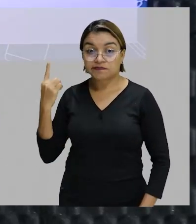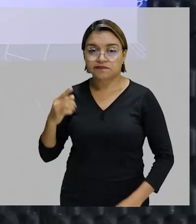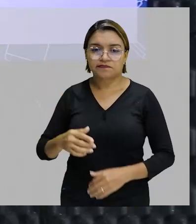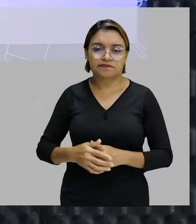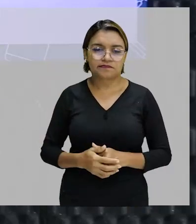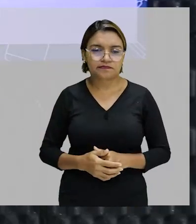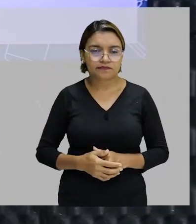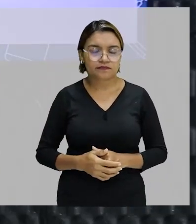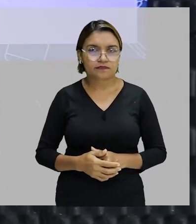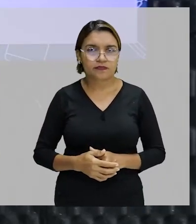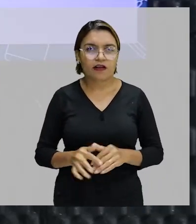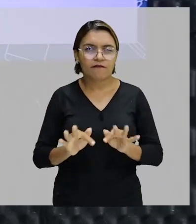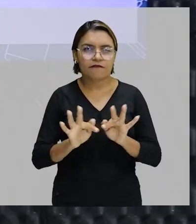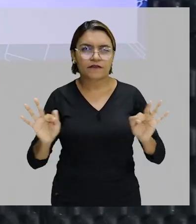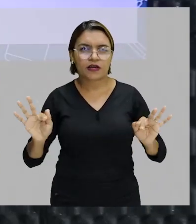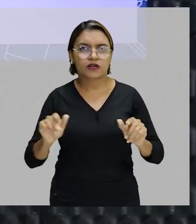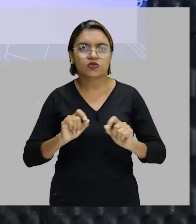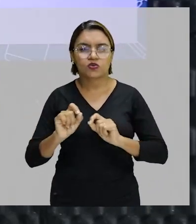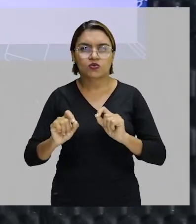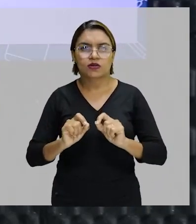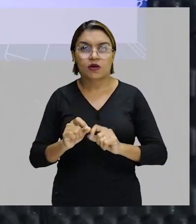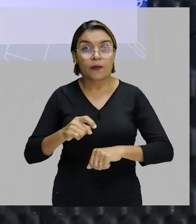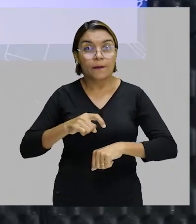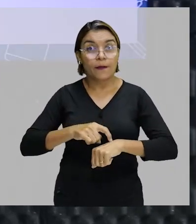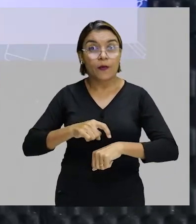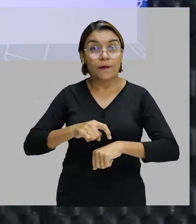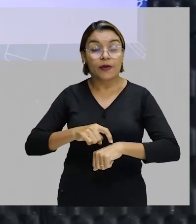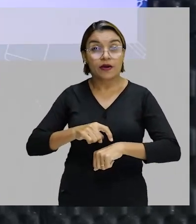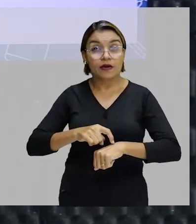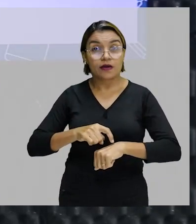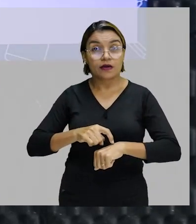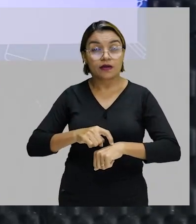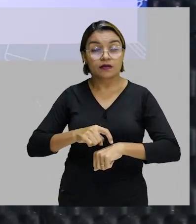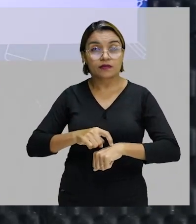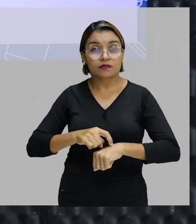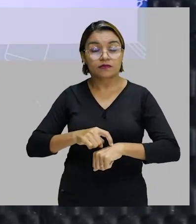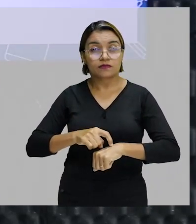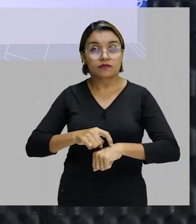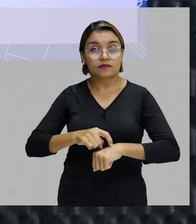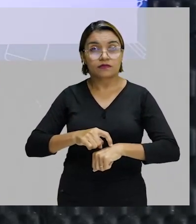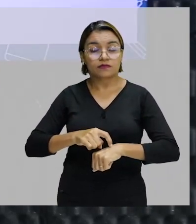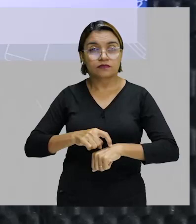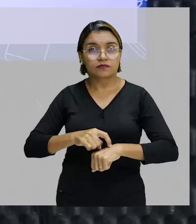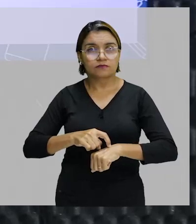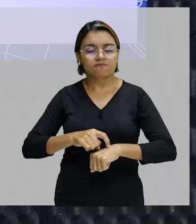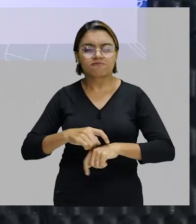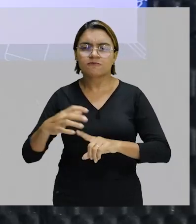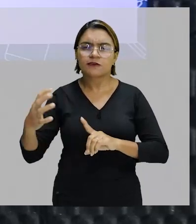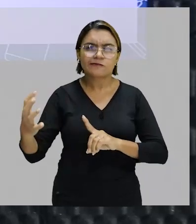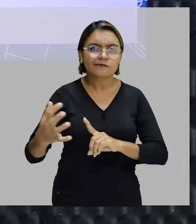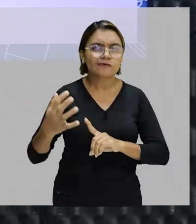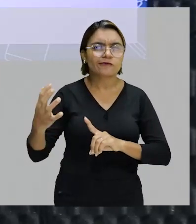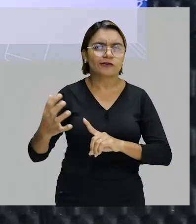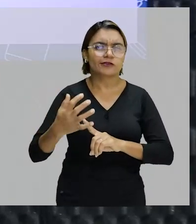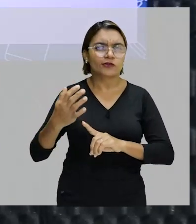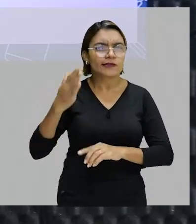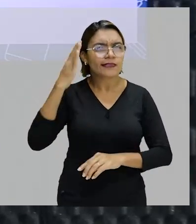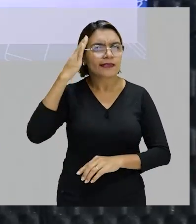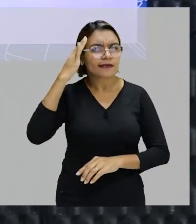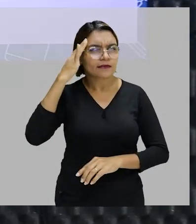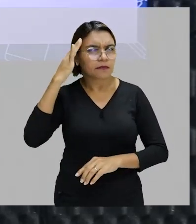O incidente me deu, ou deu a mim, uma melhor compreensão, um